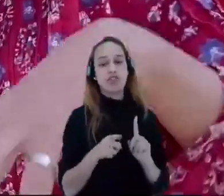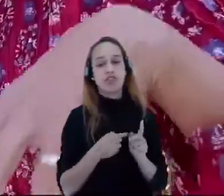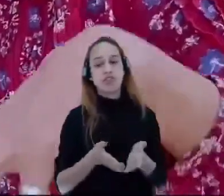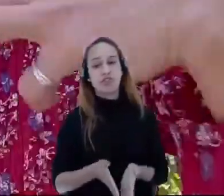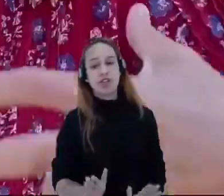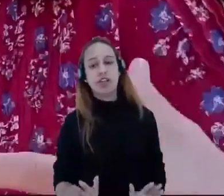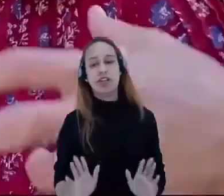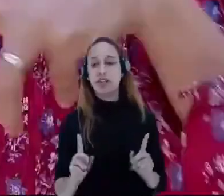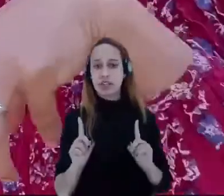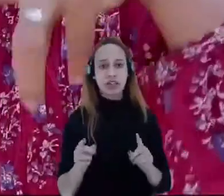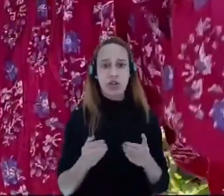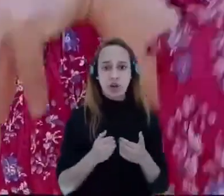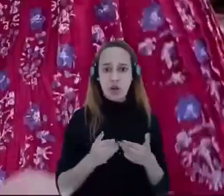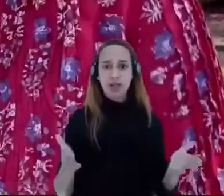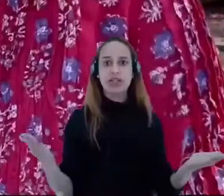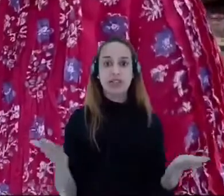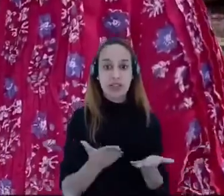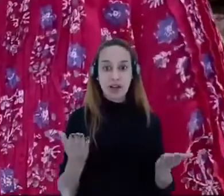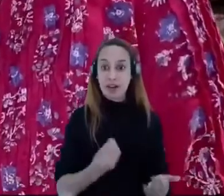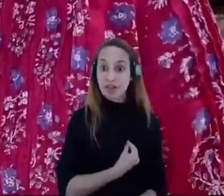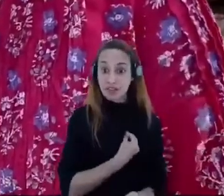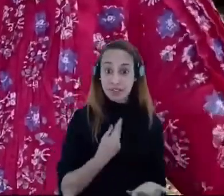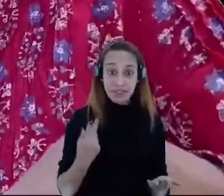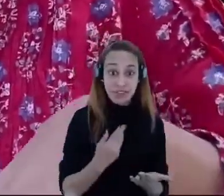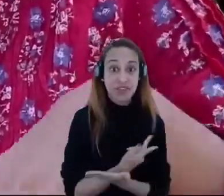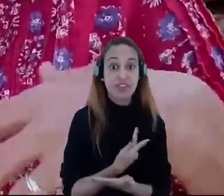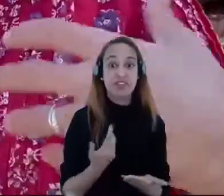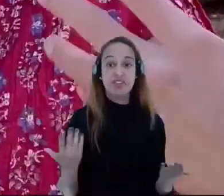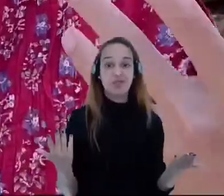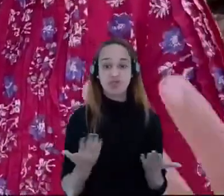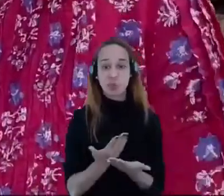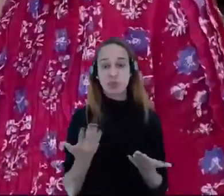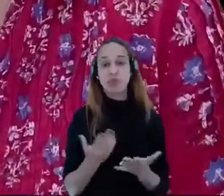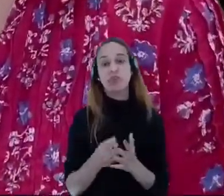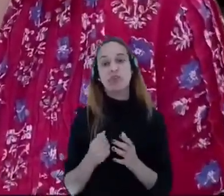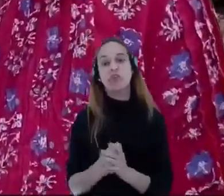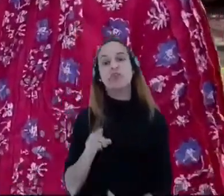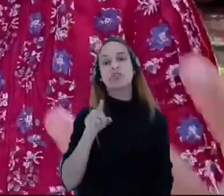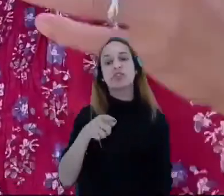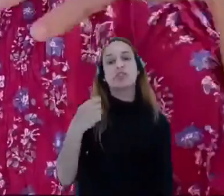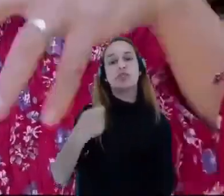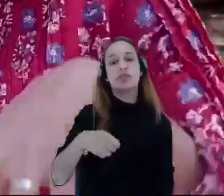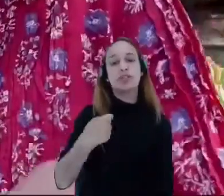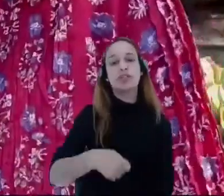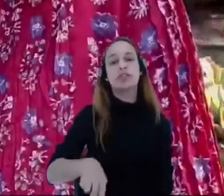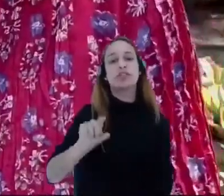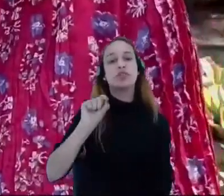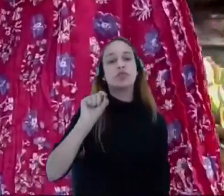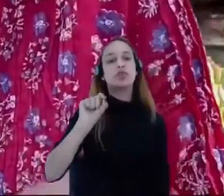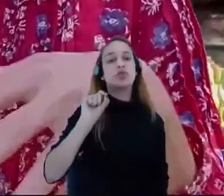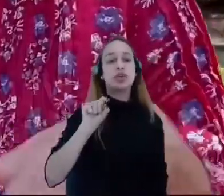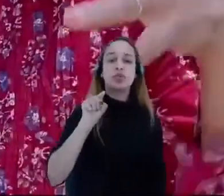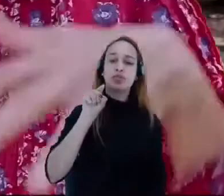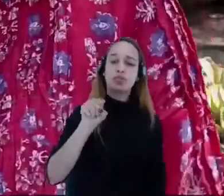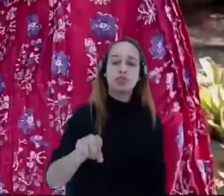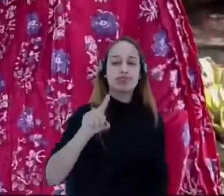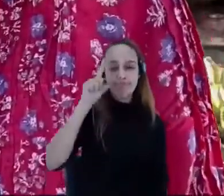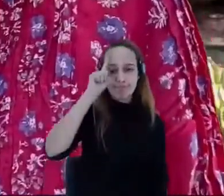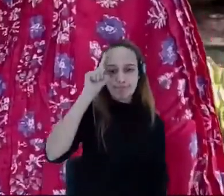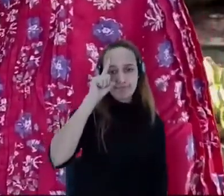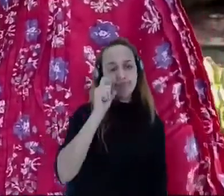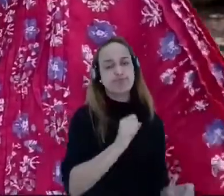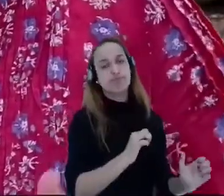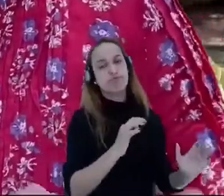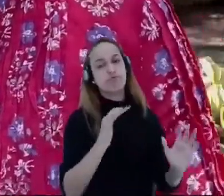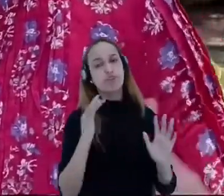acontece agora, afinal a vida acontece agora. Então, o que você precisa fazer para que no seu dia a dia, bem ali no simples